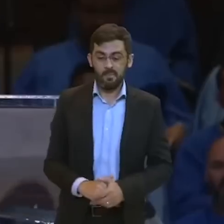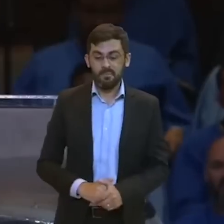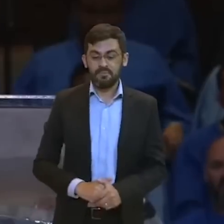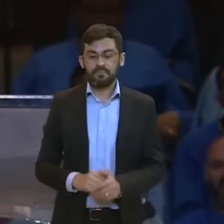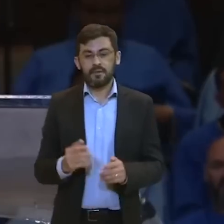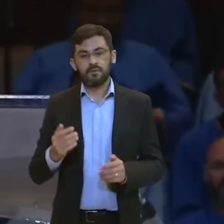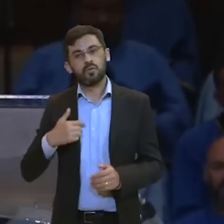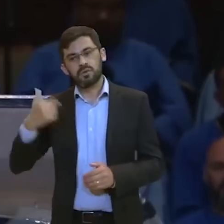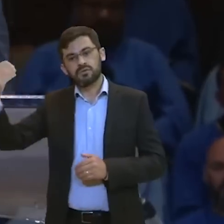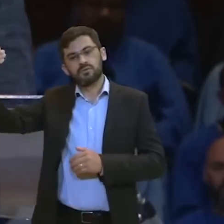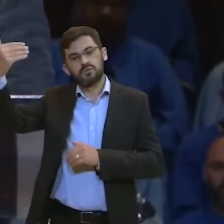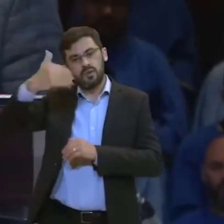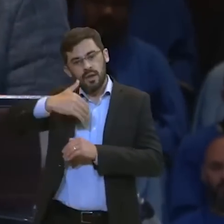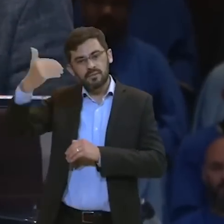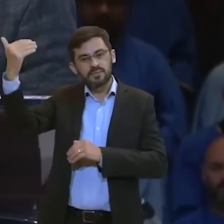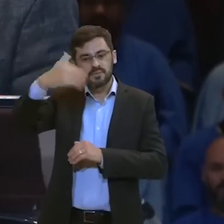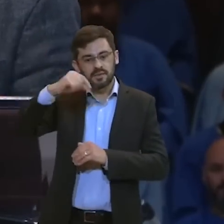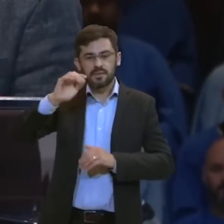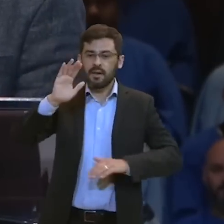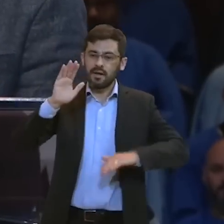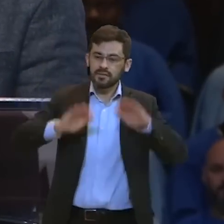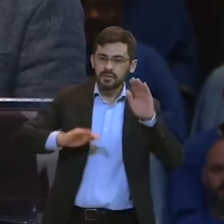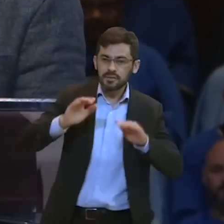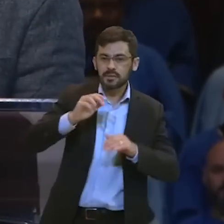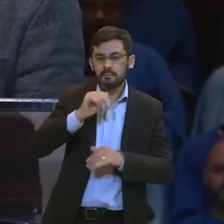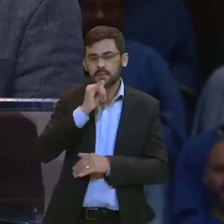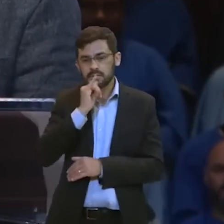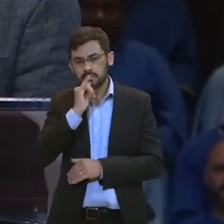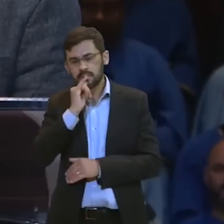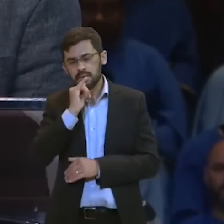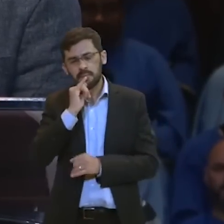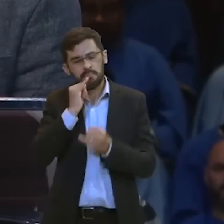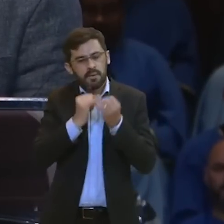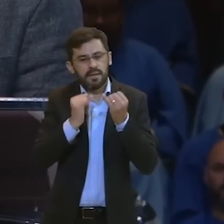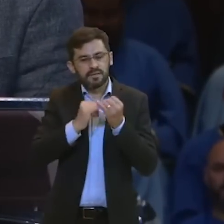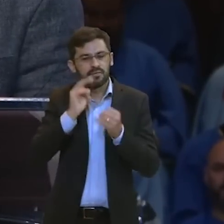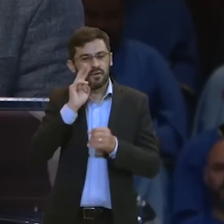E a gente vem aqui às vezes como quem vai num teatro,